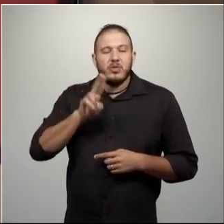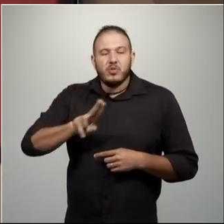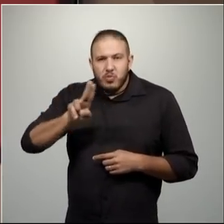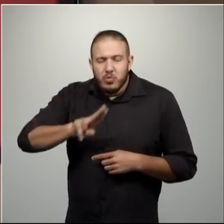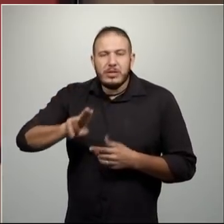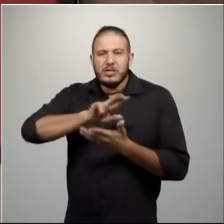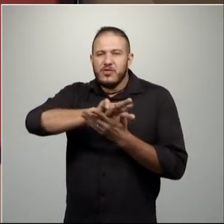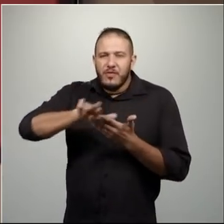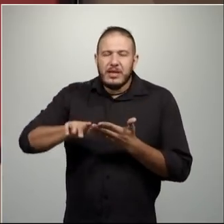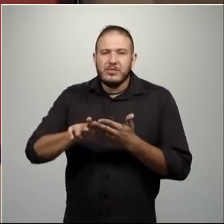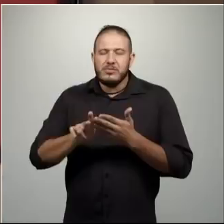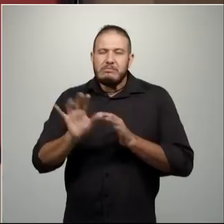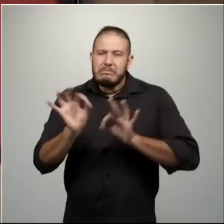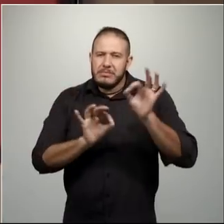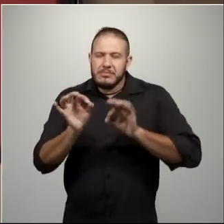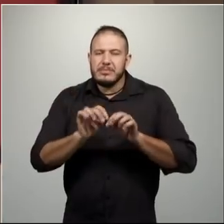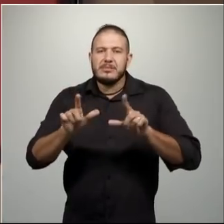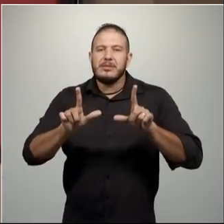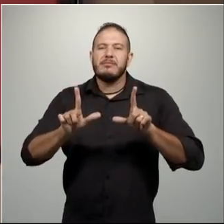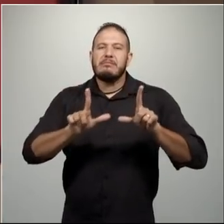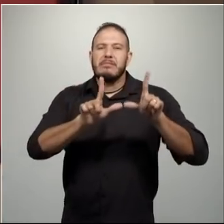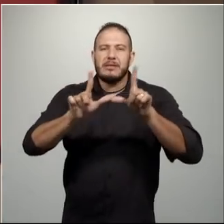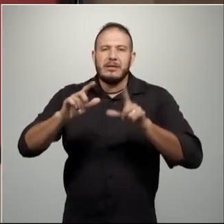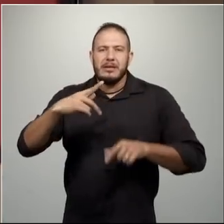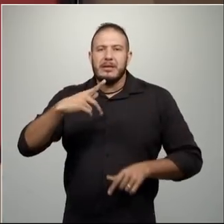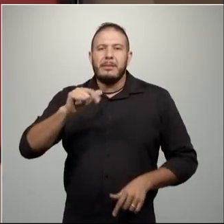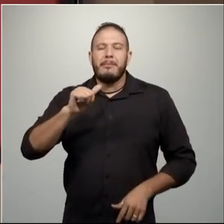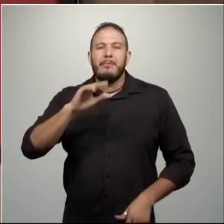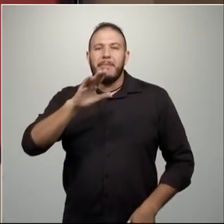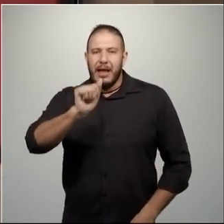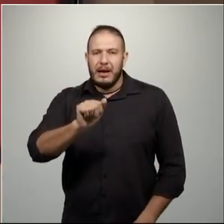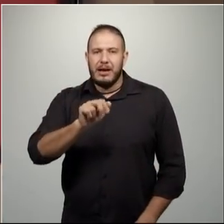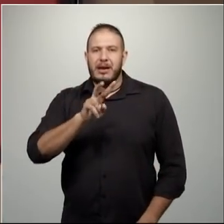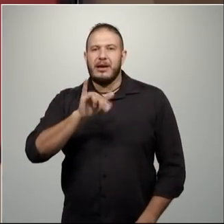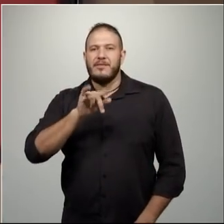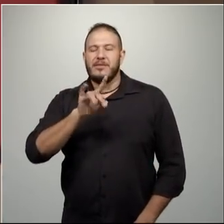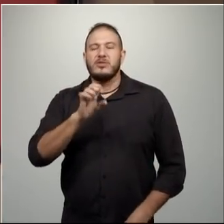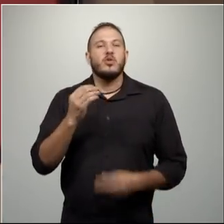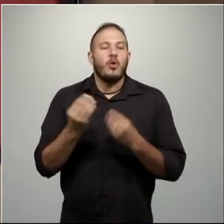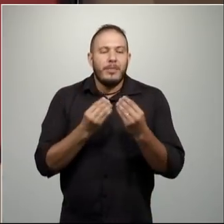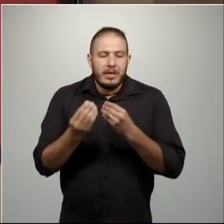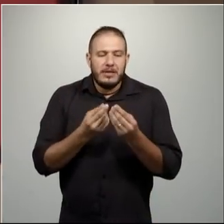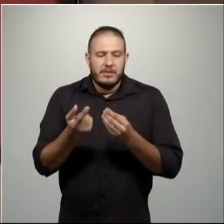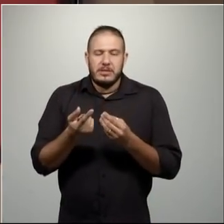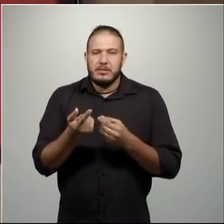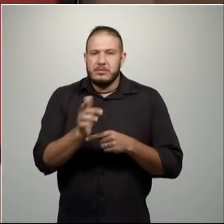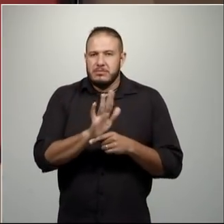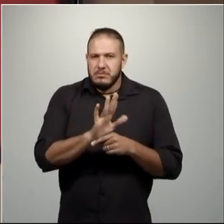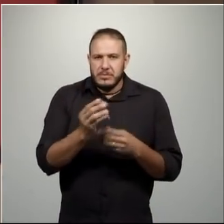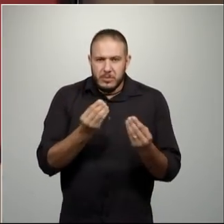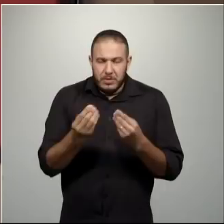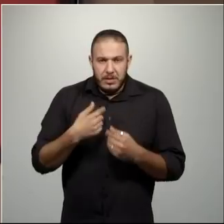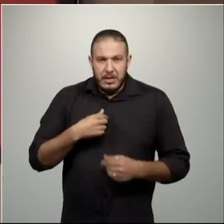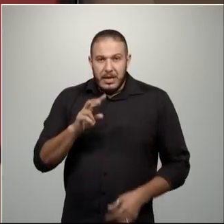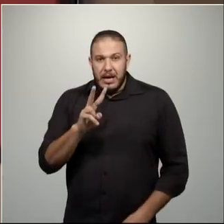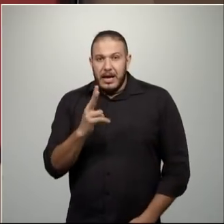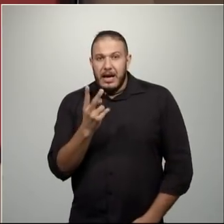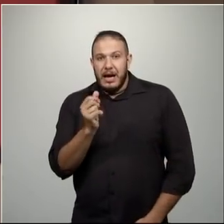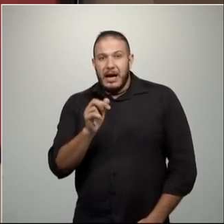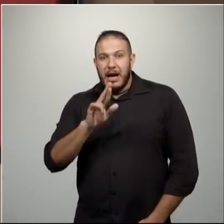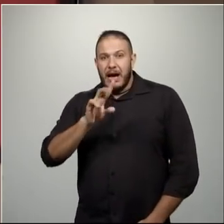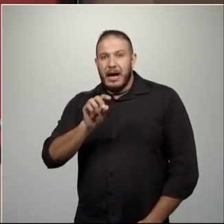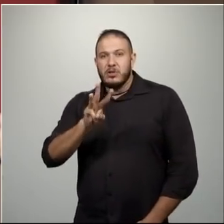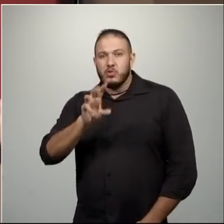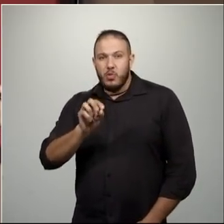vídeo estávamos lá é como tem que ser um hardware de mineração tem que ser um hardware que consiga fazer